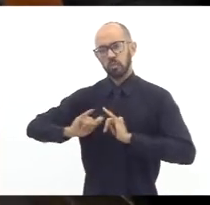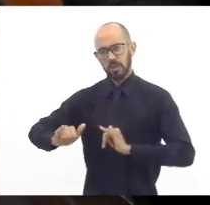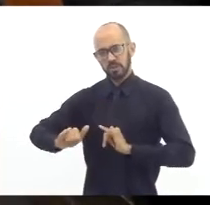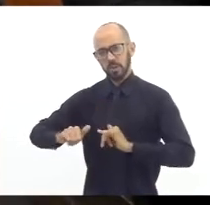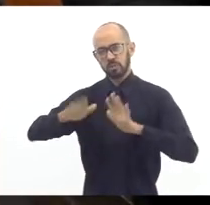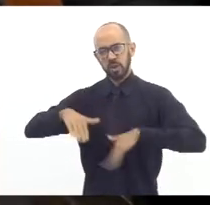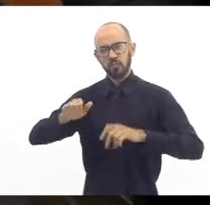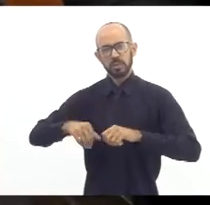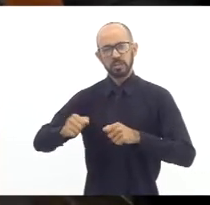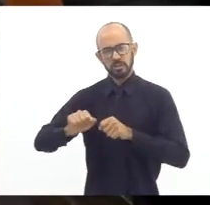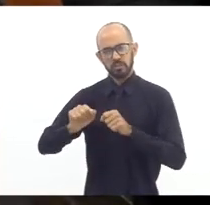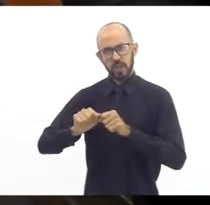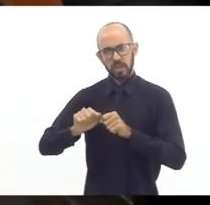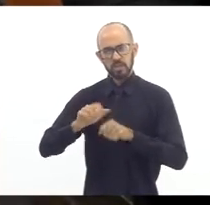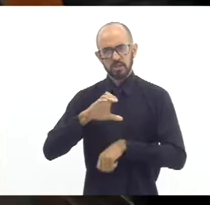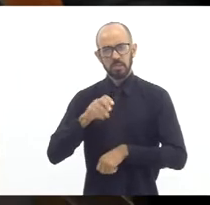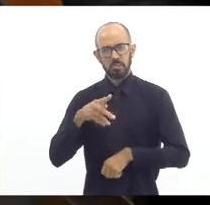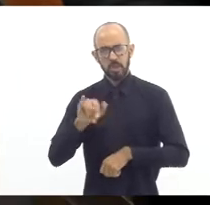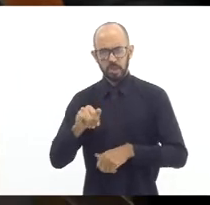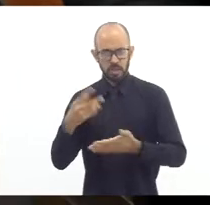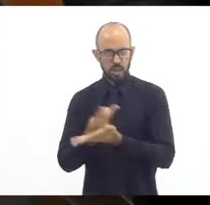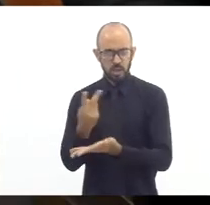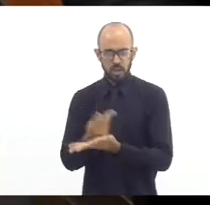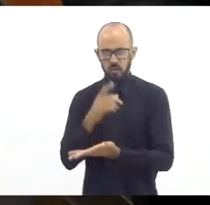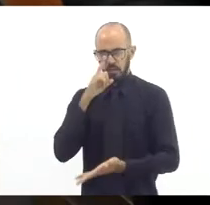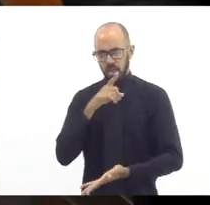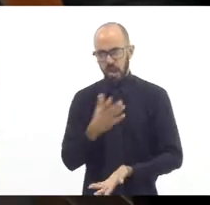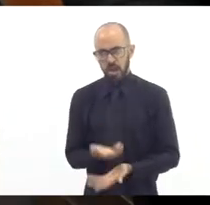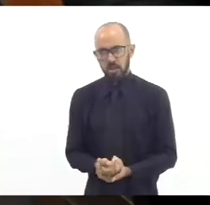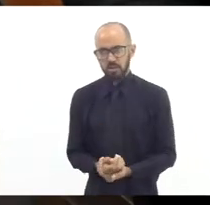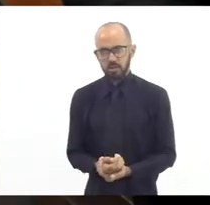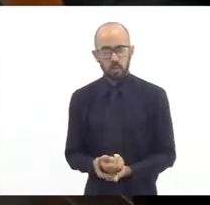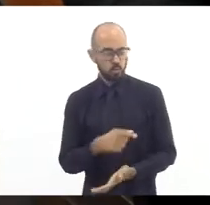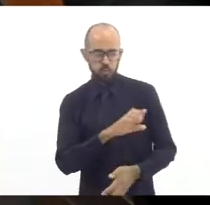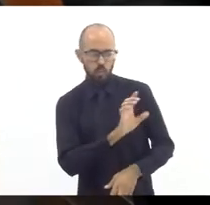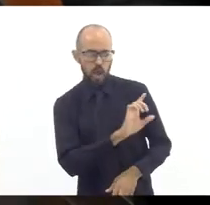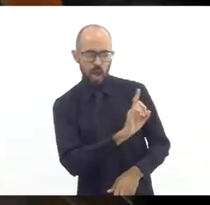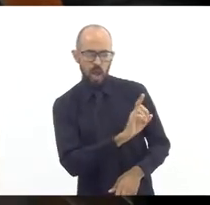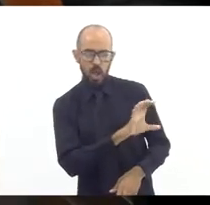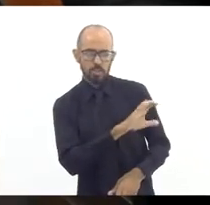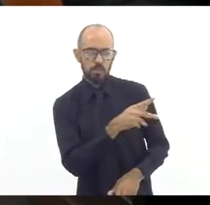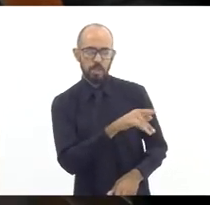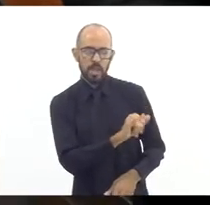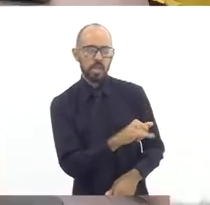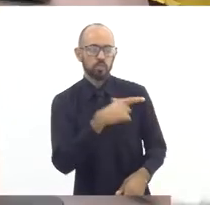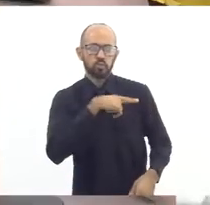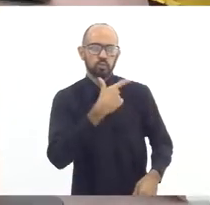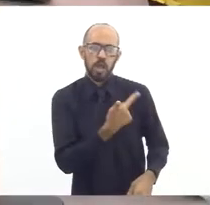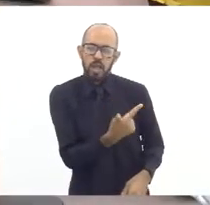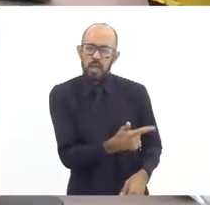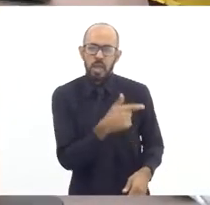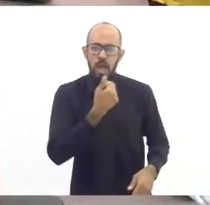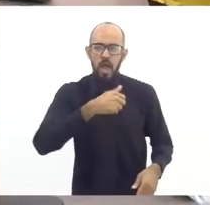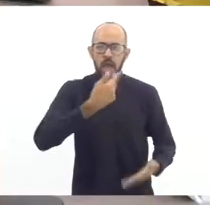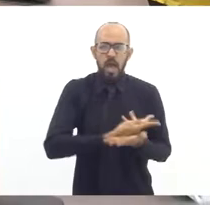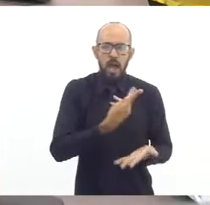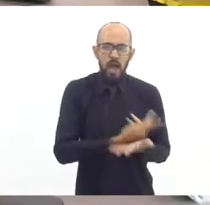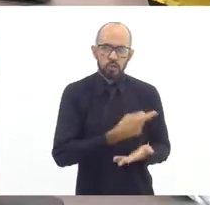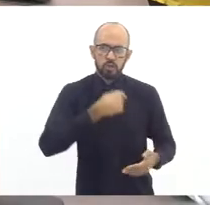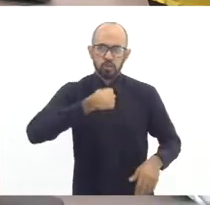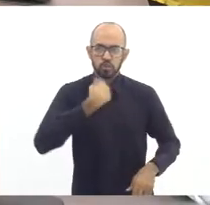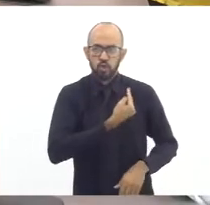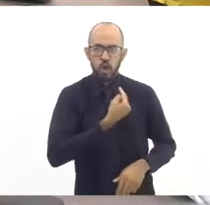induzir essa comissão a erro. Não, eu me comprometo. A comissão não está induzida a erro. Ela analisou a planilha que vocês